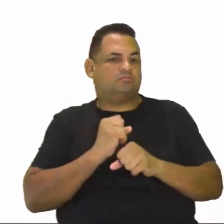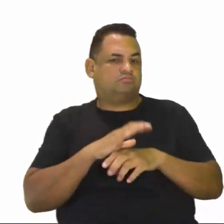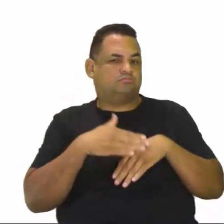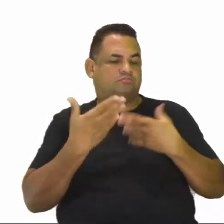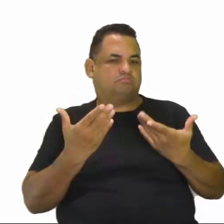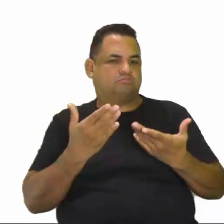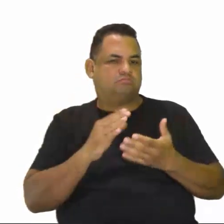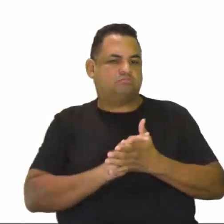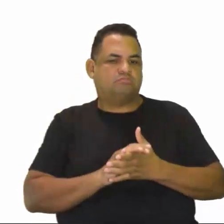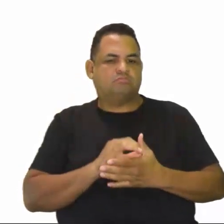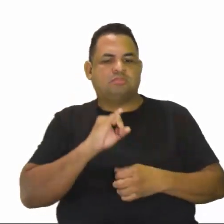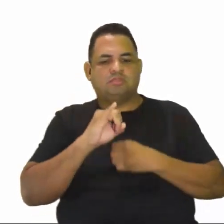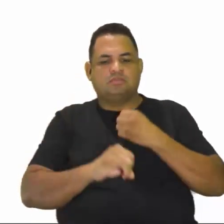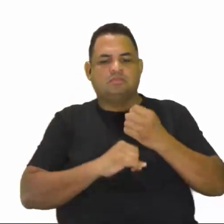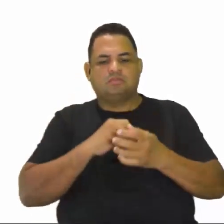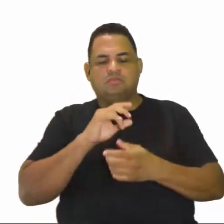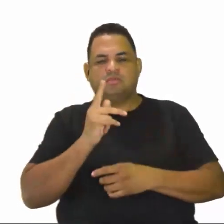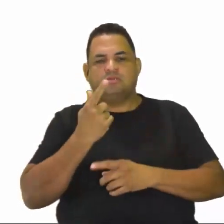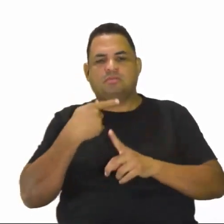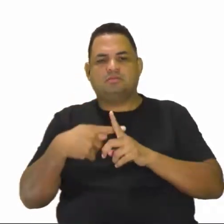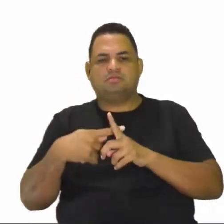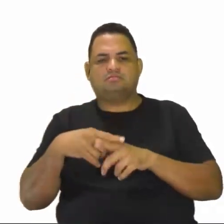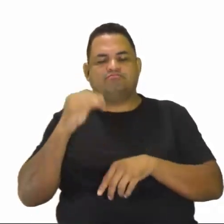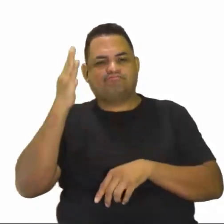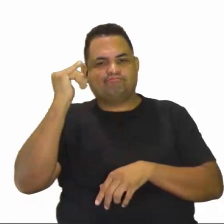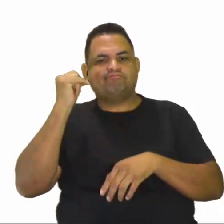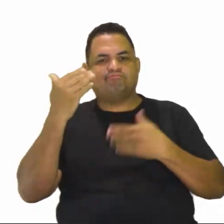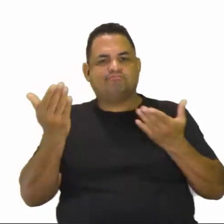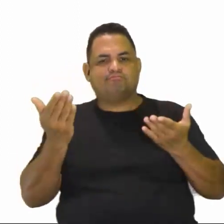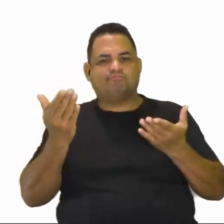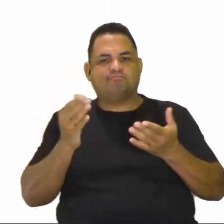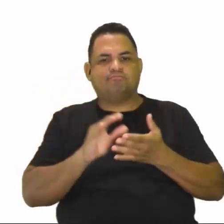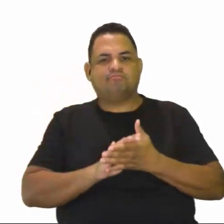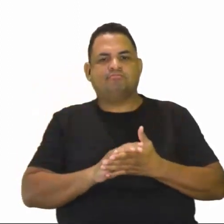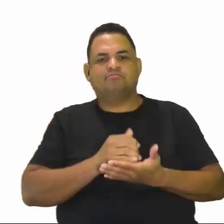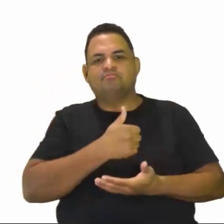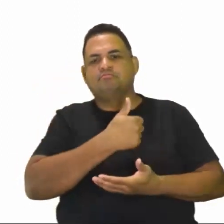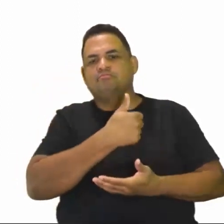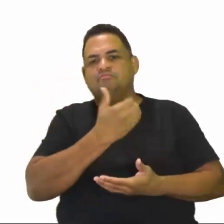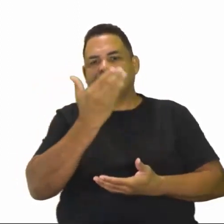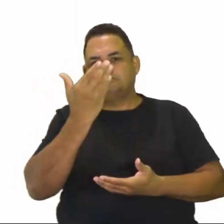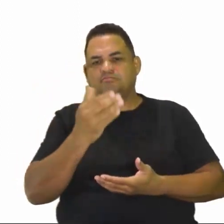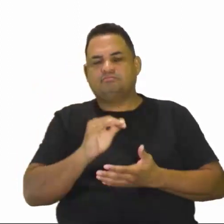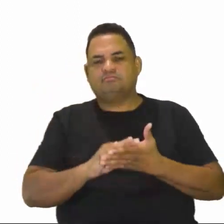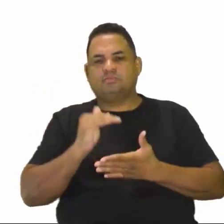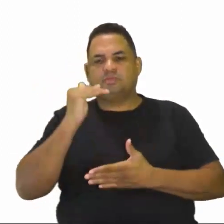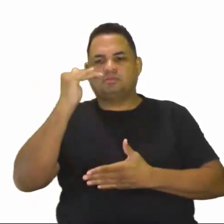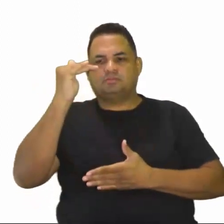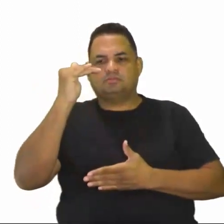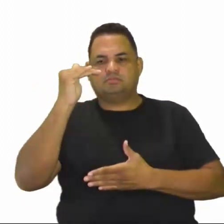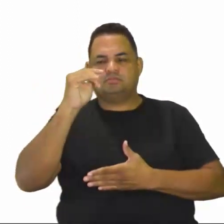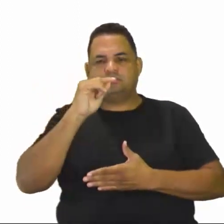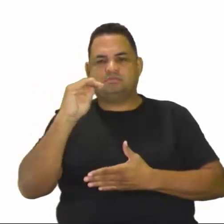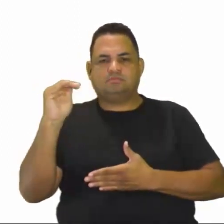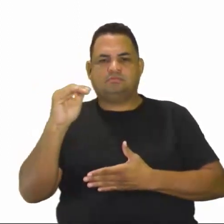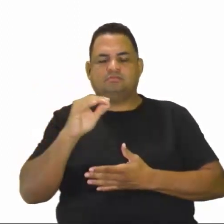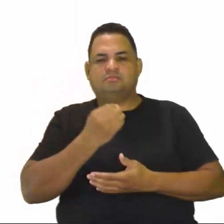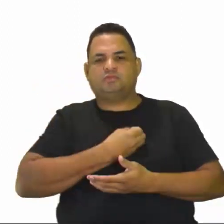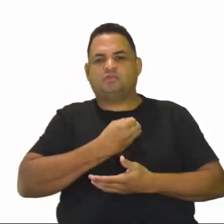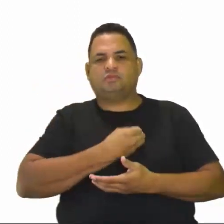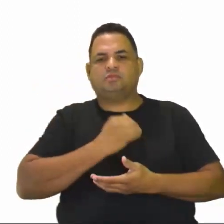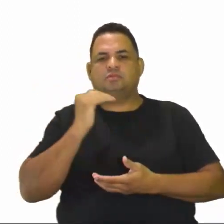determinar os íons H+, eu já sei. Eu vou pegar esse meu exponencial que eu tenho aqui e